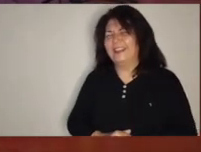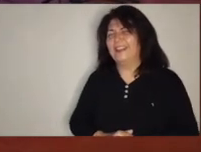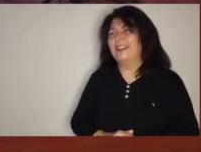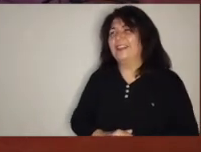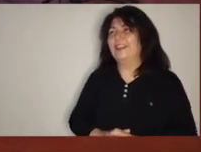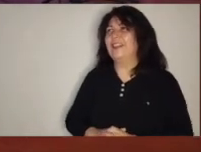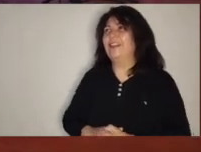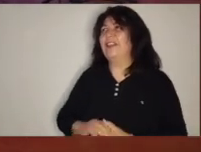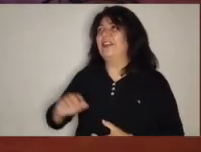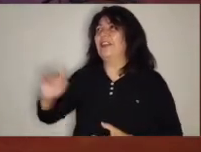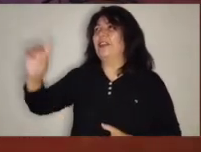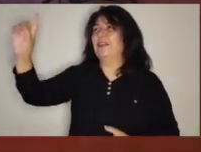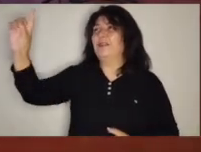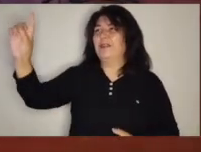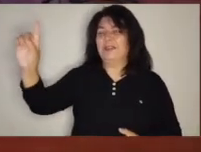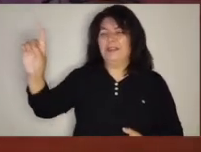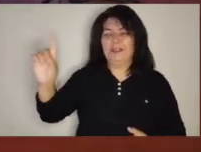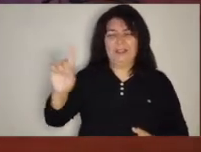Fui